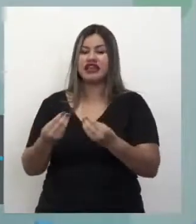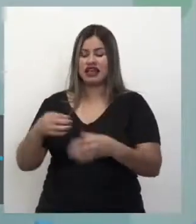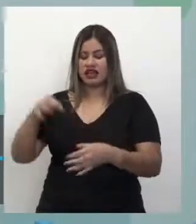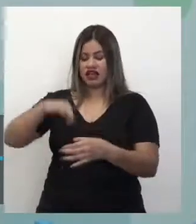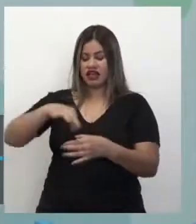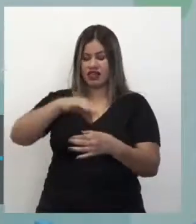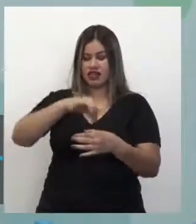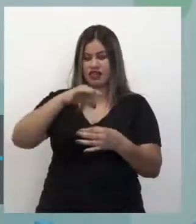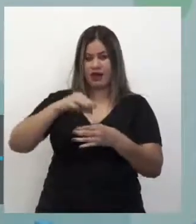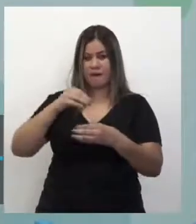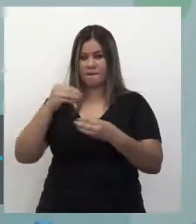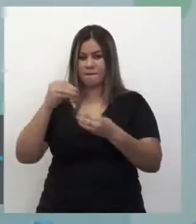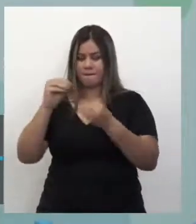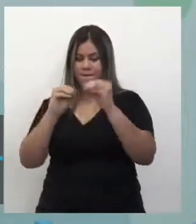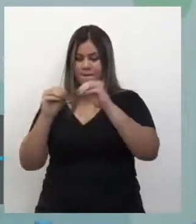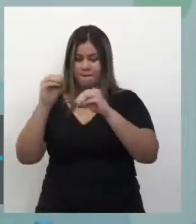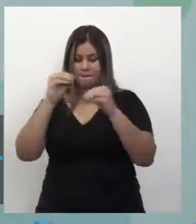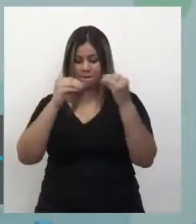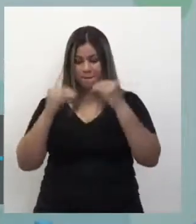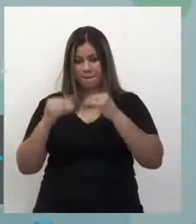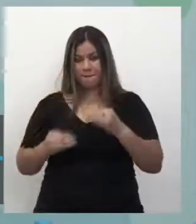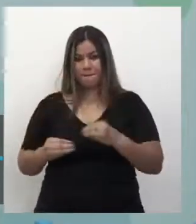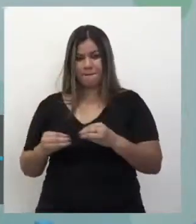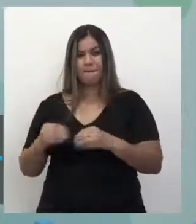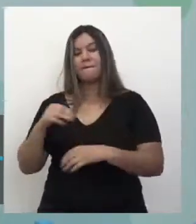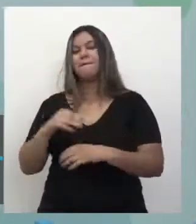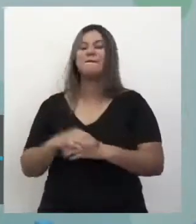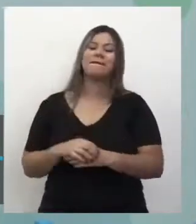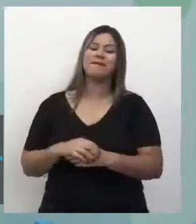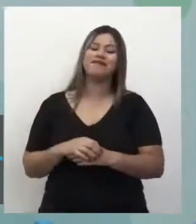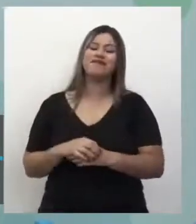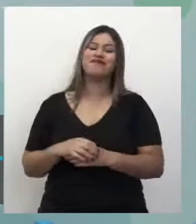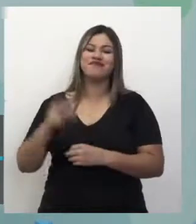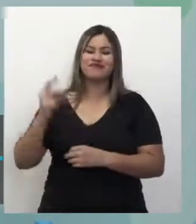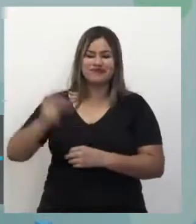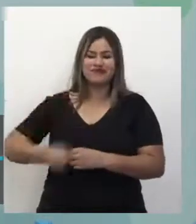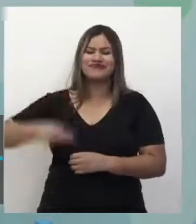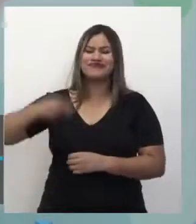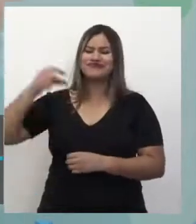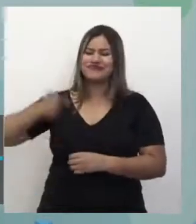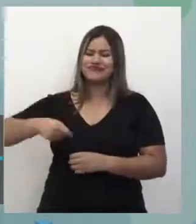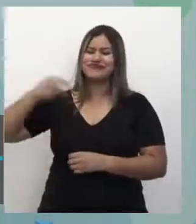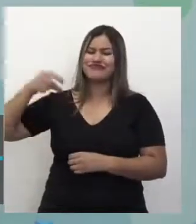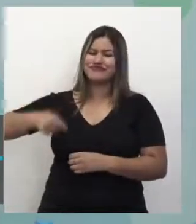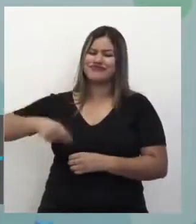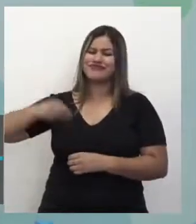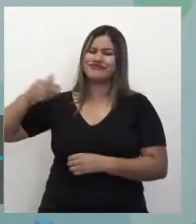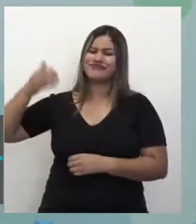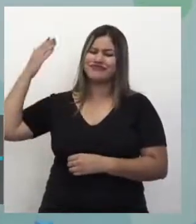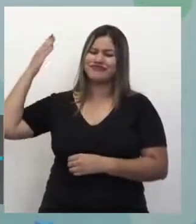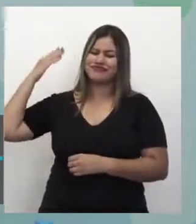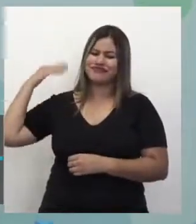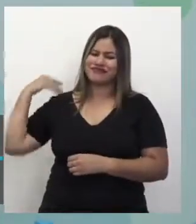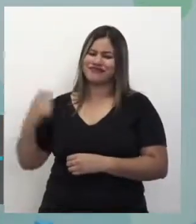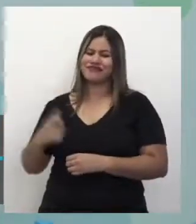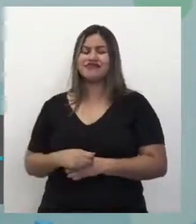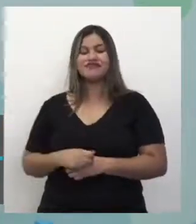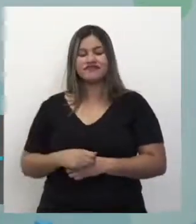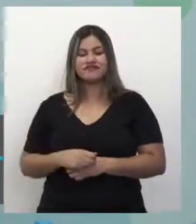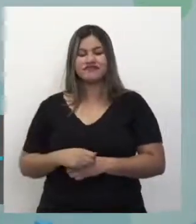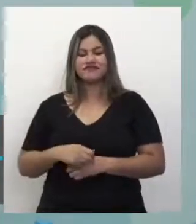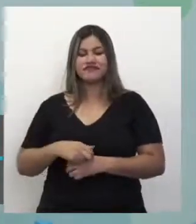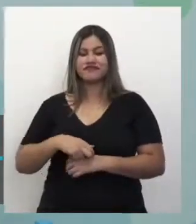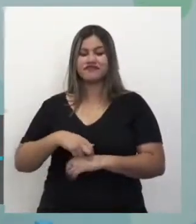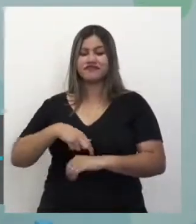coloridinho, marronzinho, por causa do chamate. Era muito legal. Quando eu era criança, eu não fiz, tempo não. atrás. A gente pode dizer que isso é uma ideia, assim,